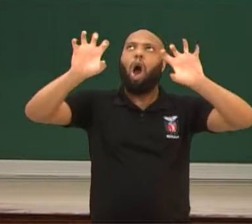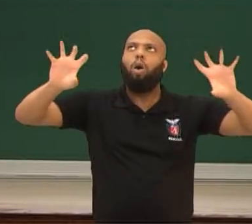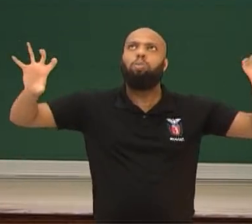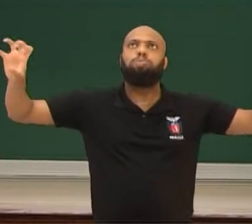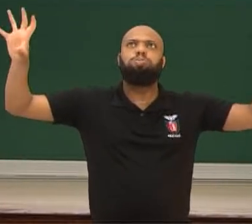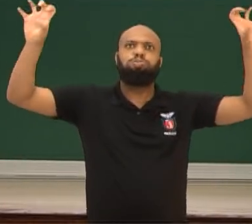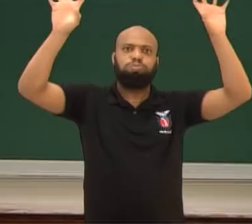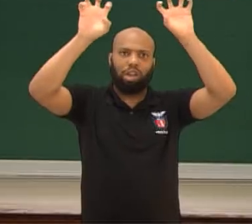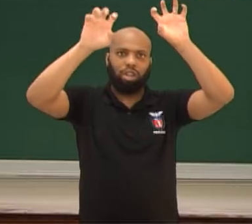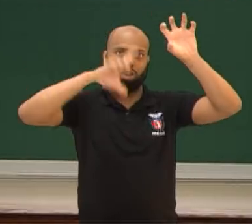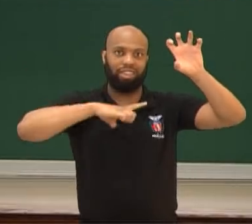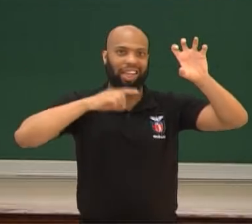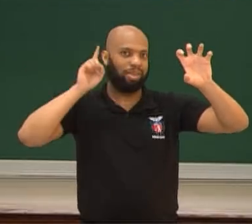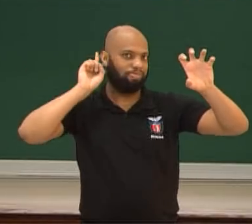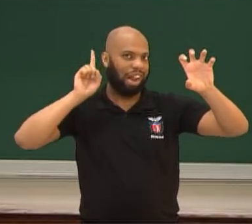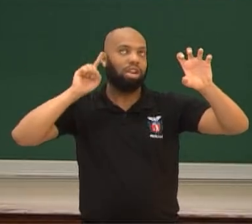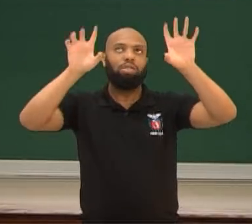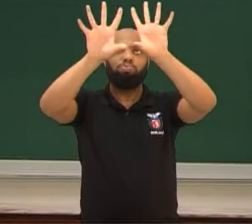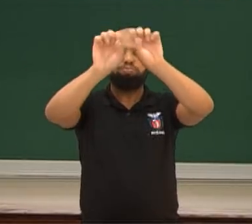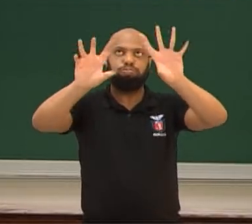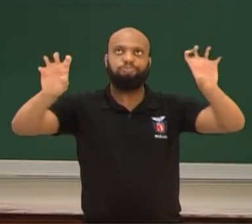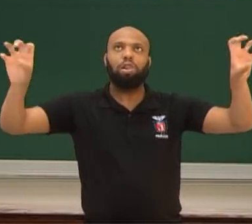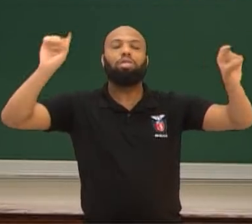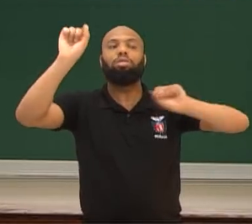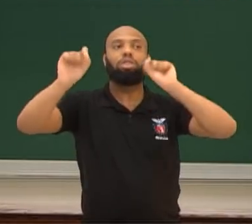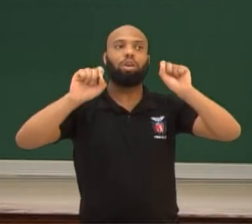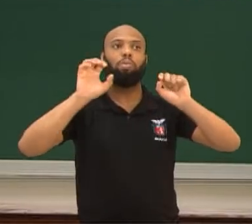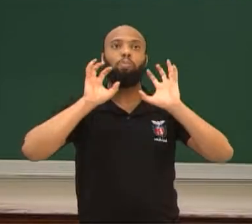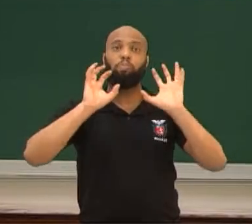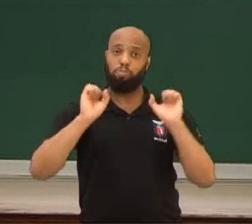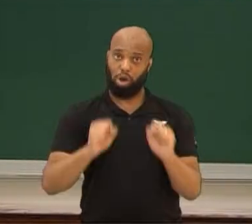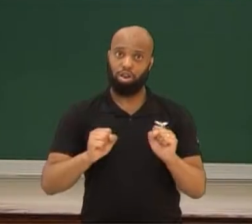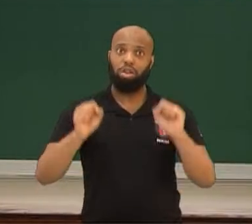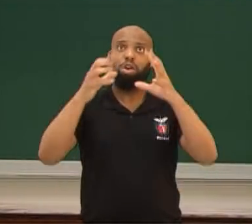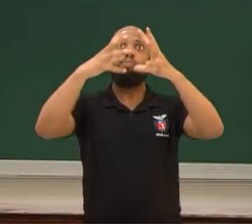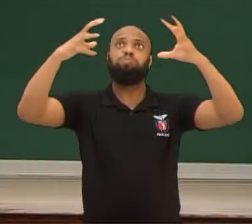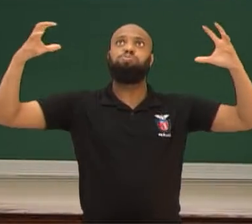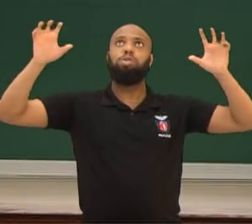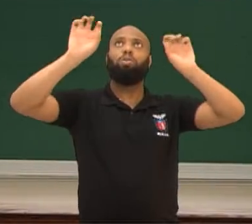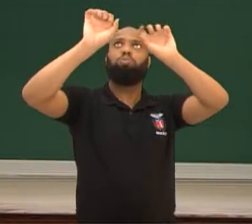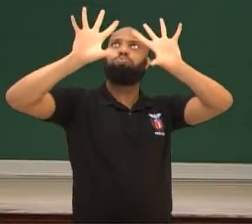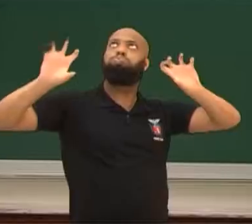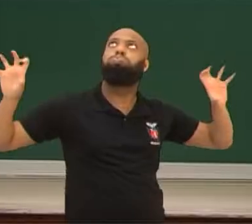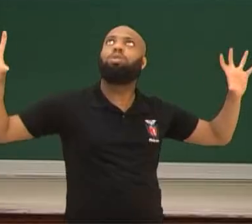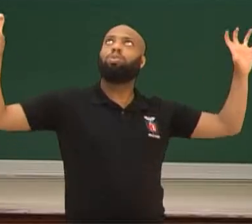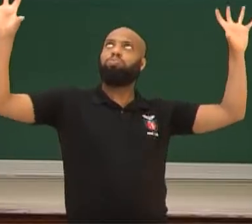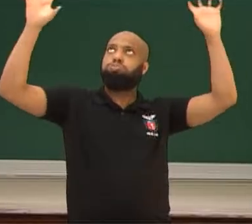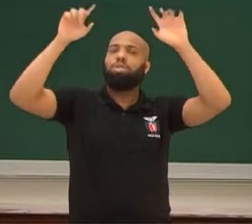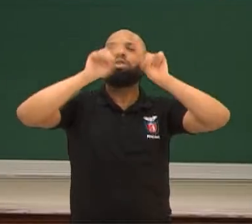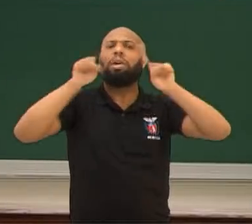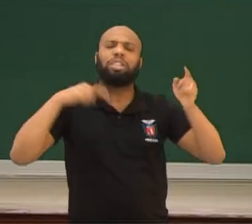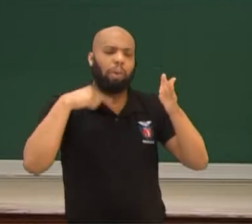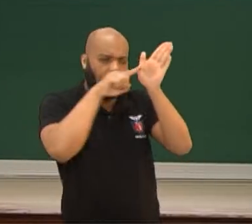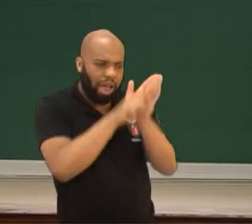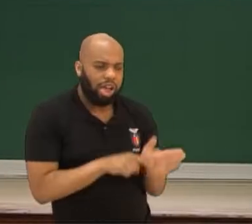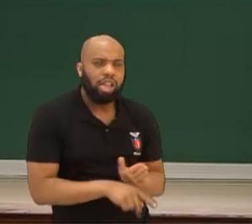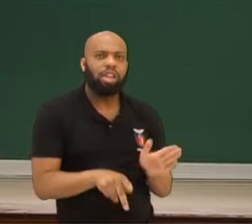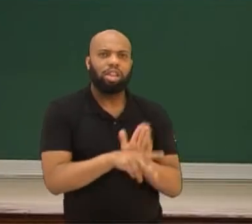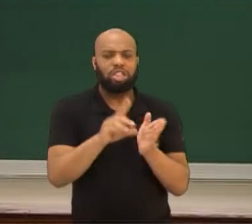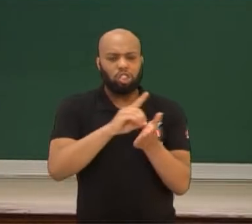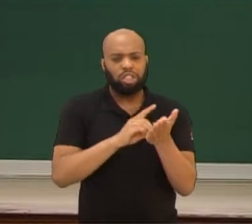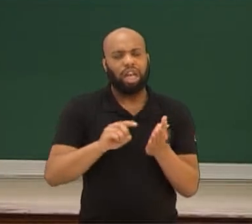Nuvens espessas, né? Então o que significa espessas? Pode ser isso, né? Ah, professora, mas eu vim aqui, pesquisei no dicionário e não é bem